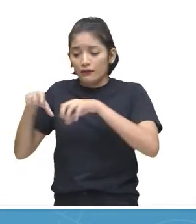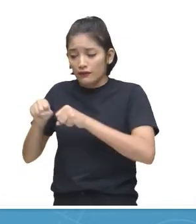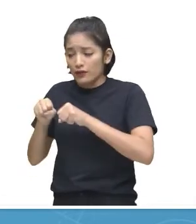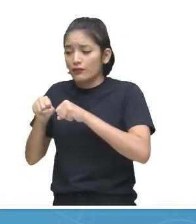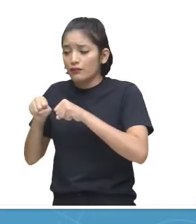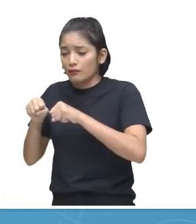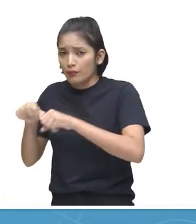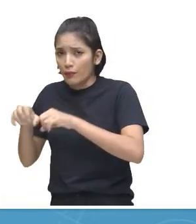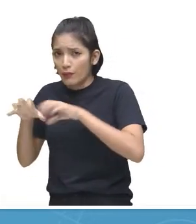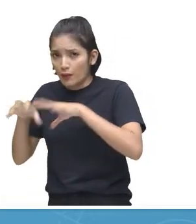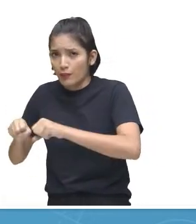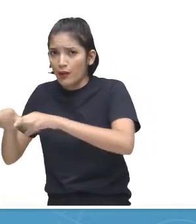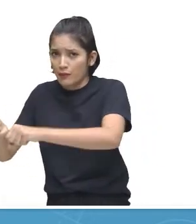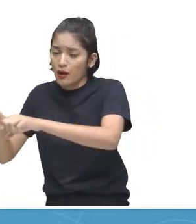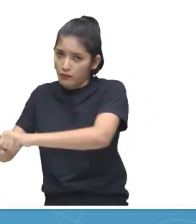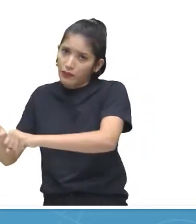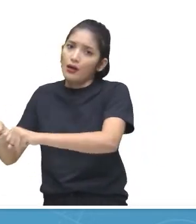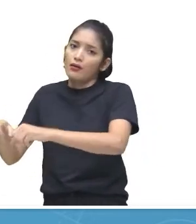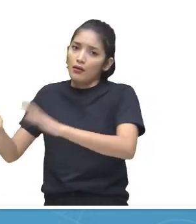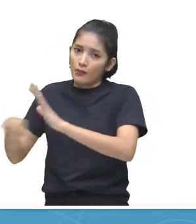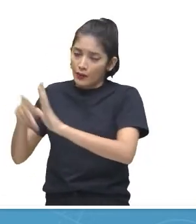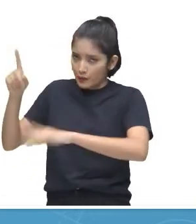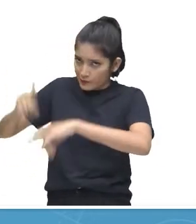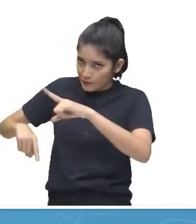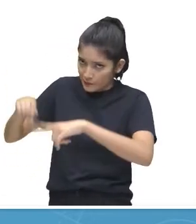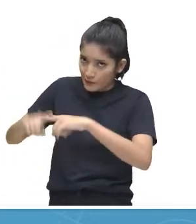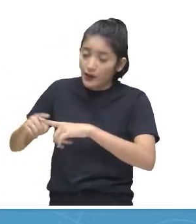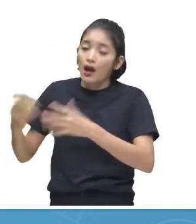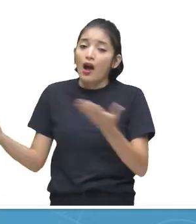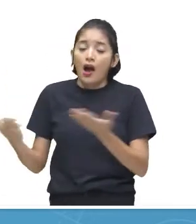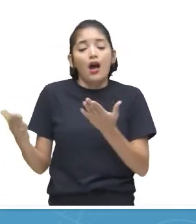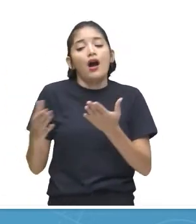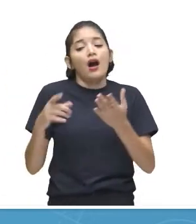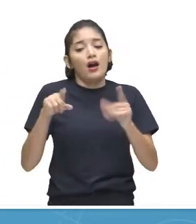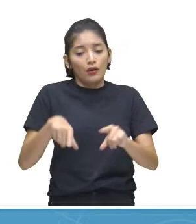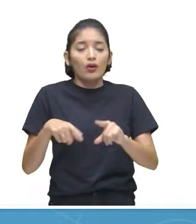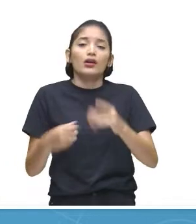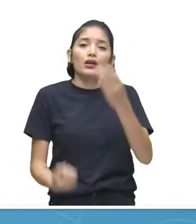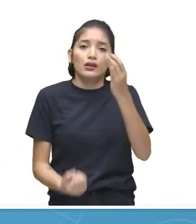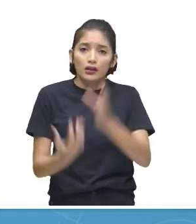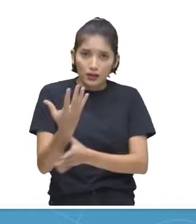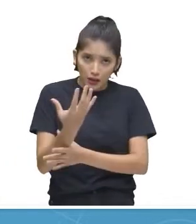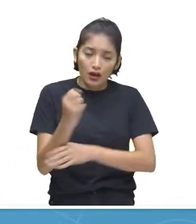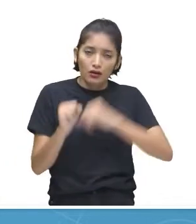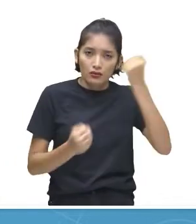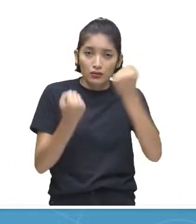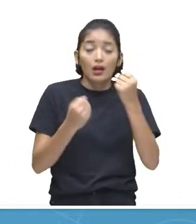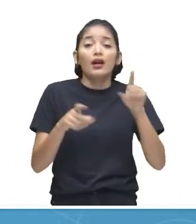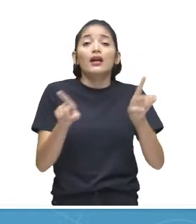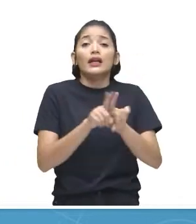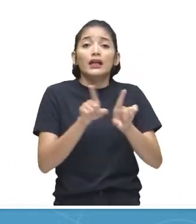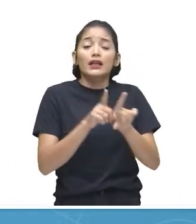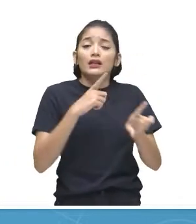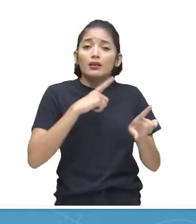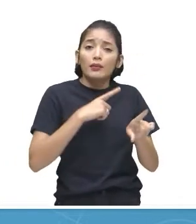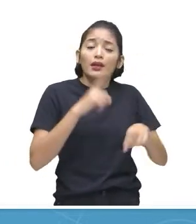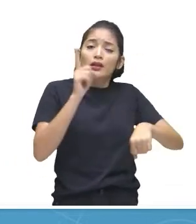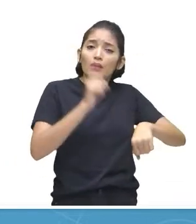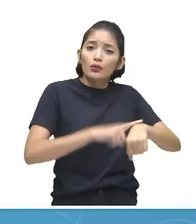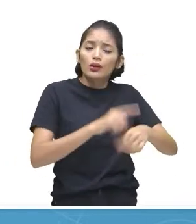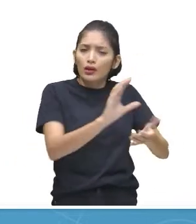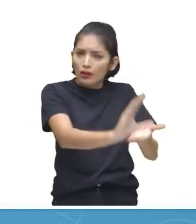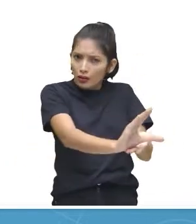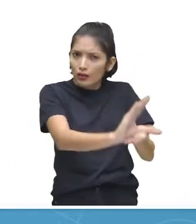com matéria-prima, eu tenho a metrópole produzindo o produto industrializado, mas ao mesmo tempo eu também tenho parte desse